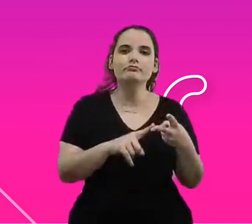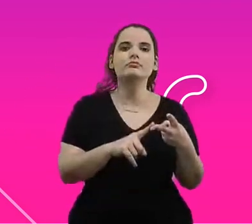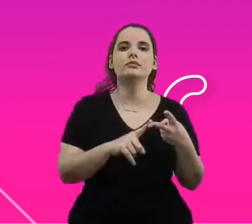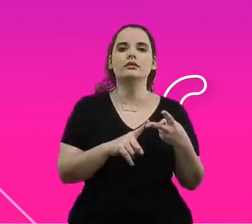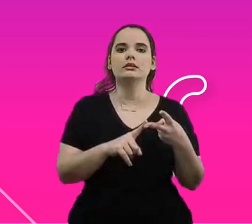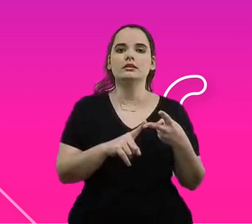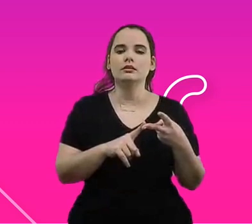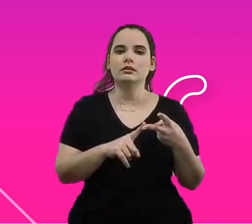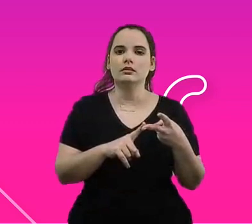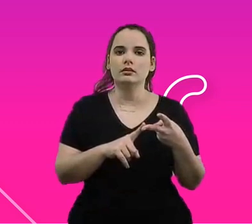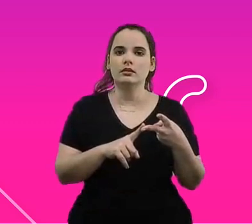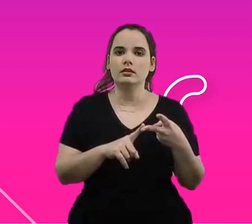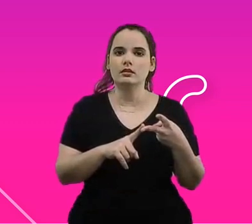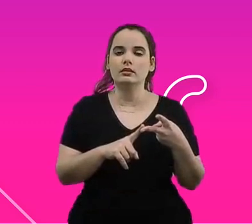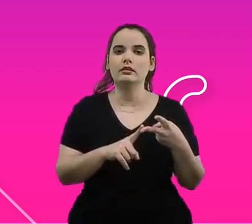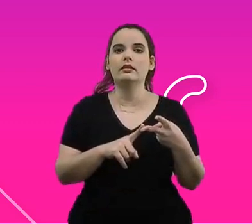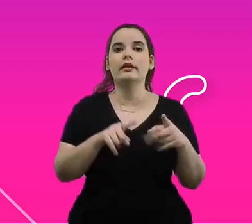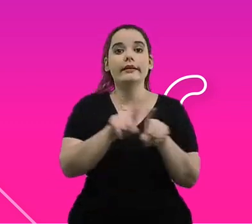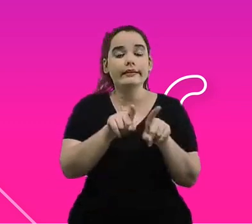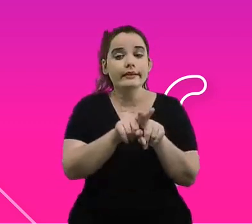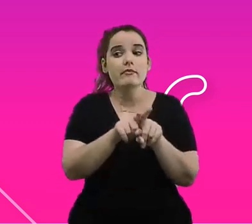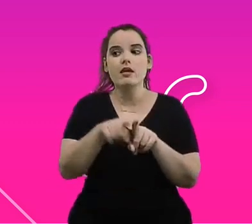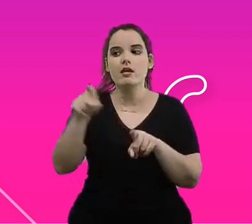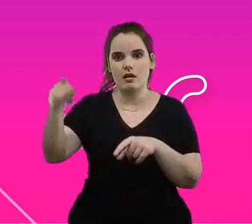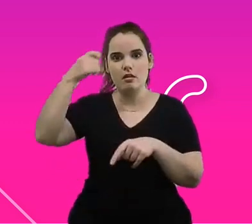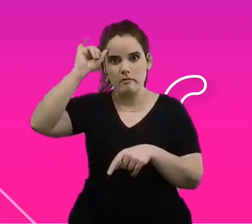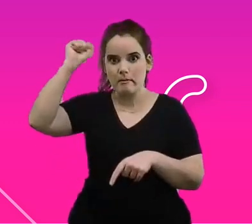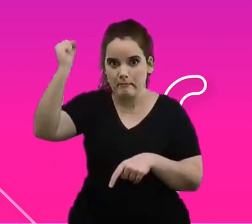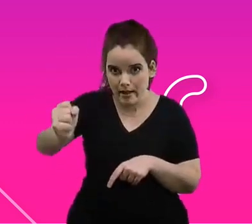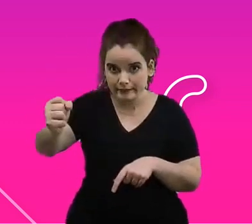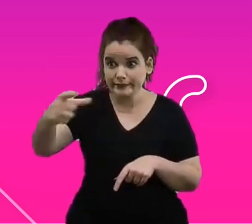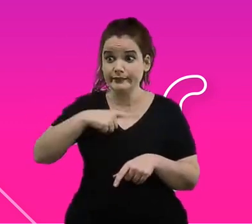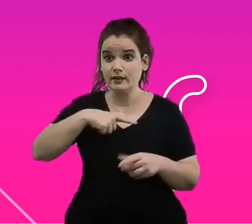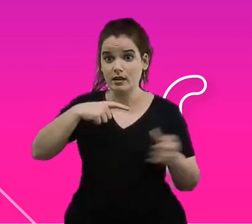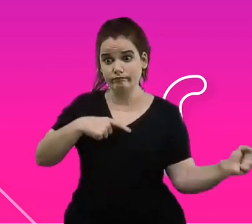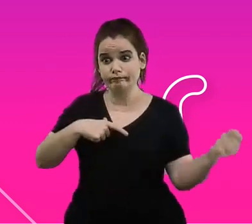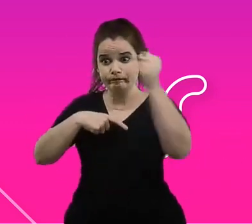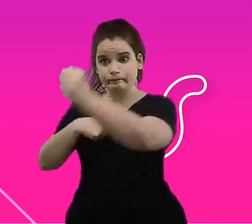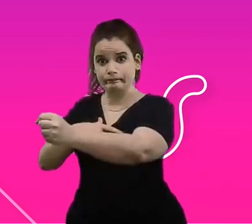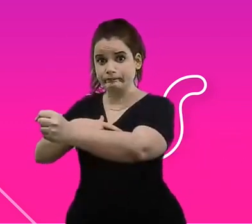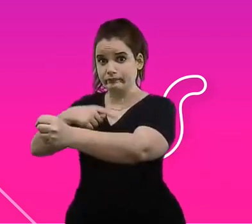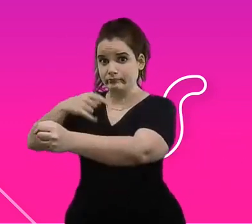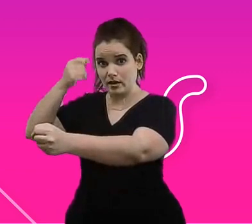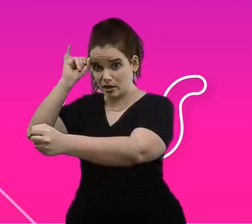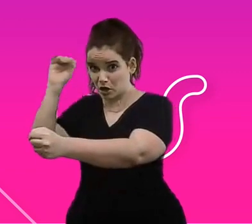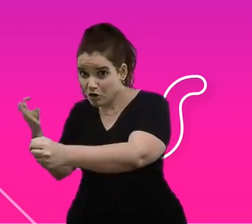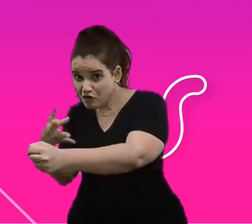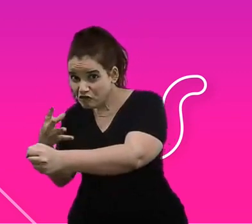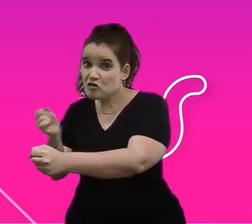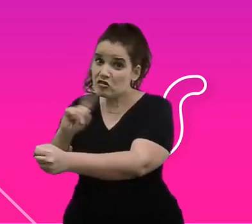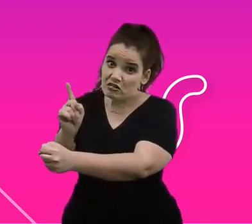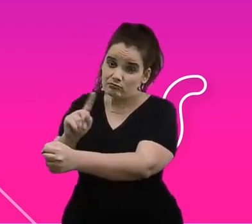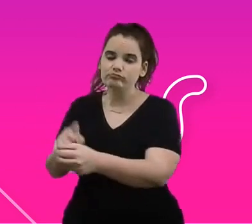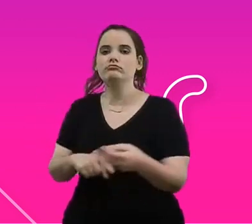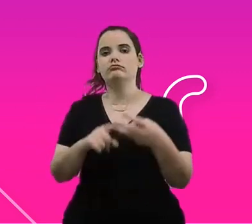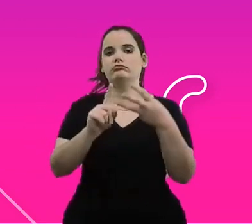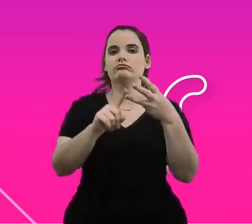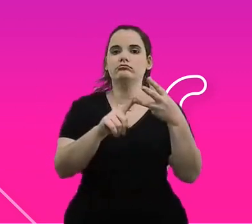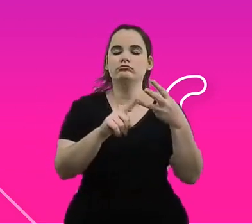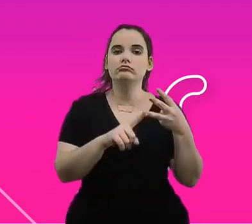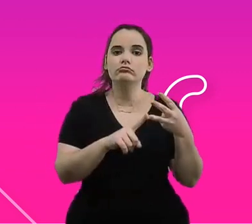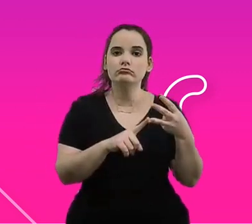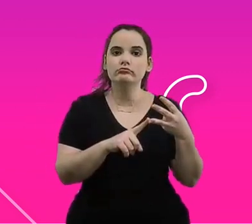a gente pode dizer finalisticamente, né, mas com políticas públicas, como é que a gente faz no meio do caminho os resultados, né, como é